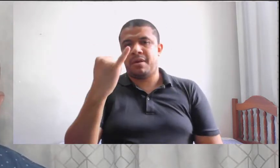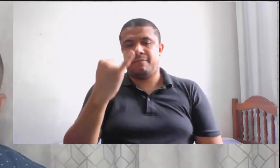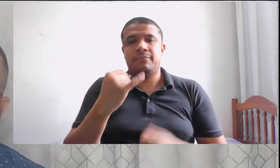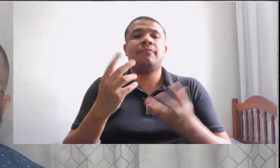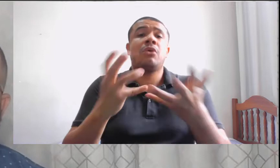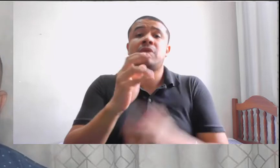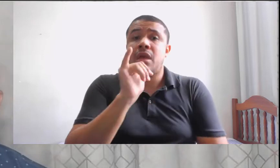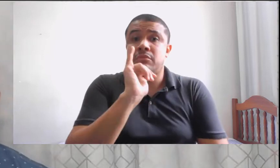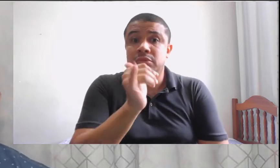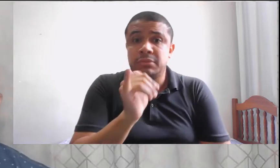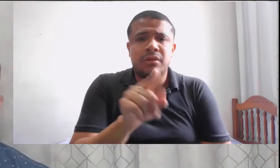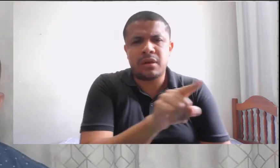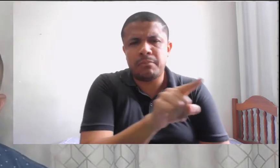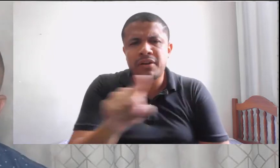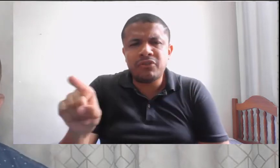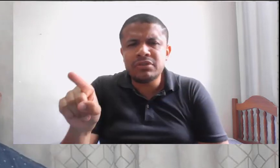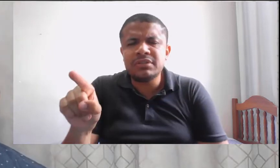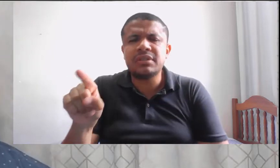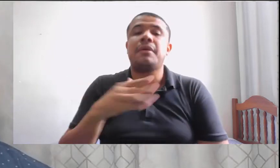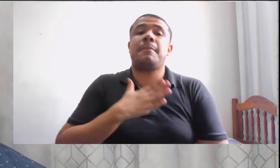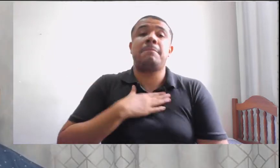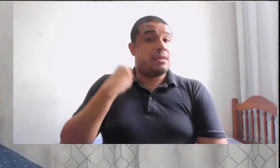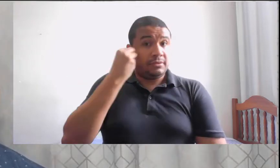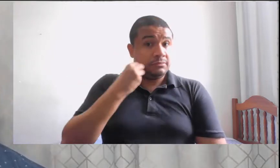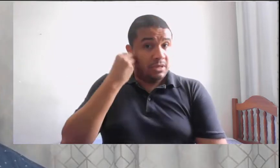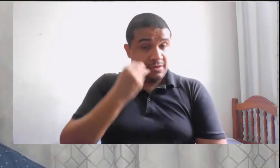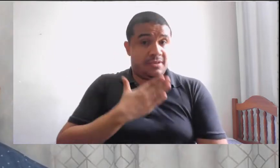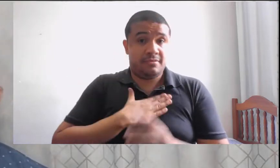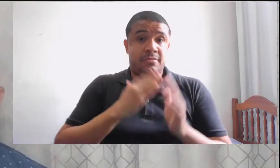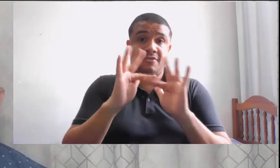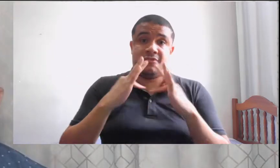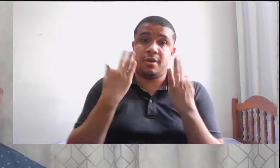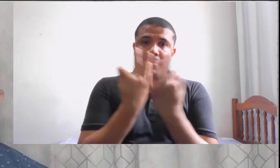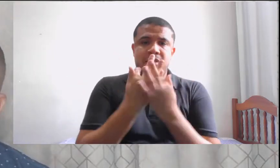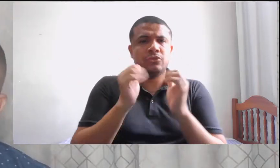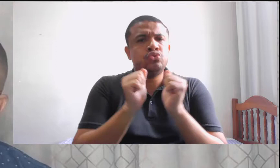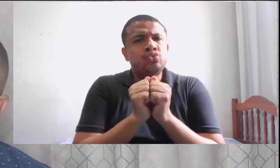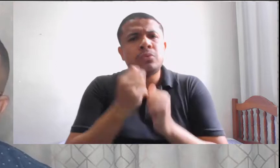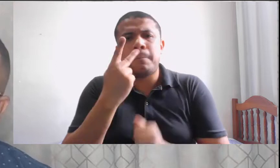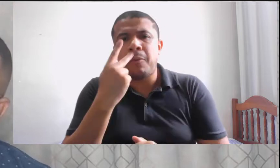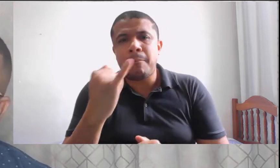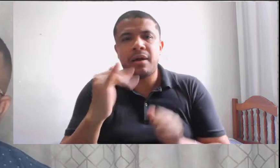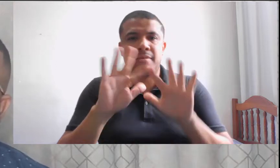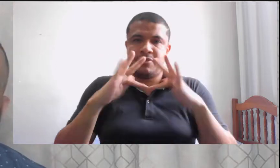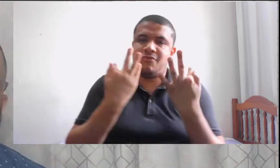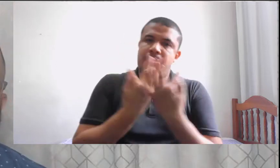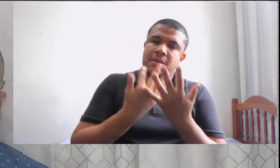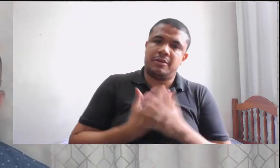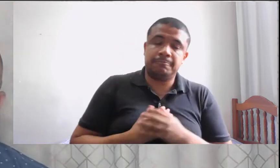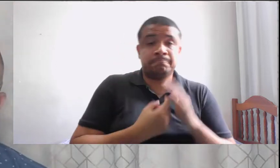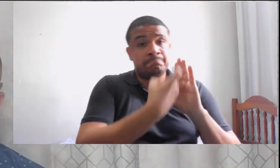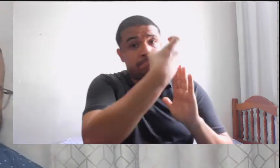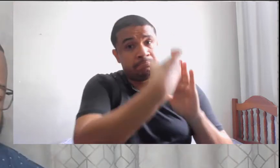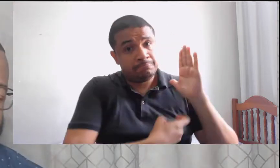quero narrar aqui um pouquinho disso que eu já vivi dentro da minha casa com meu pai, me baseando nesse